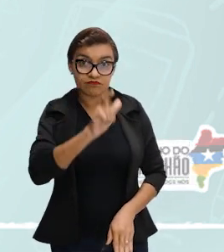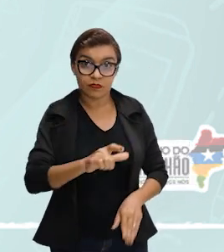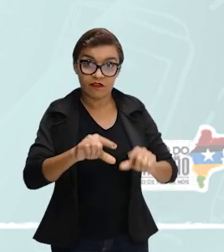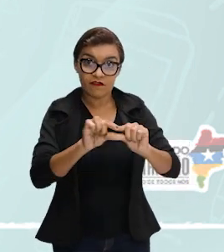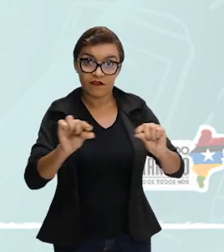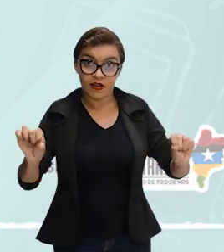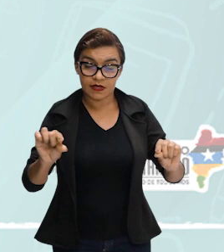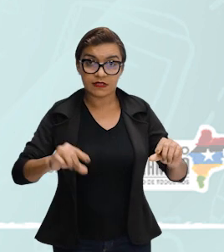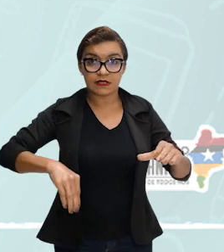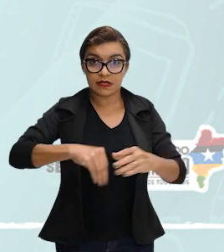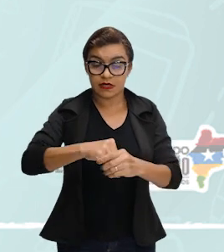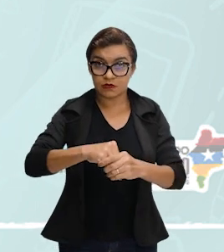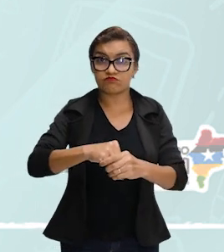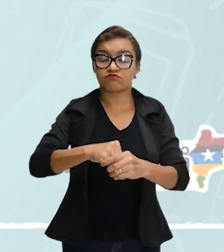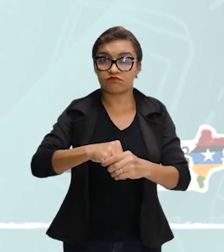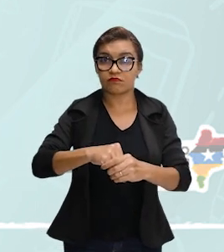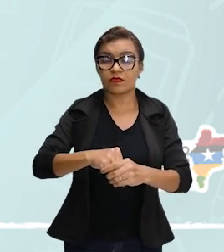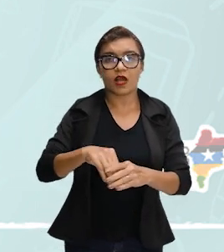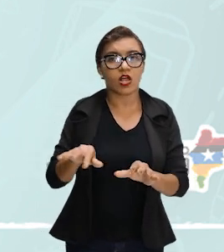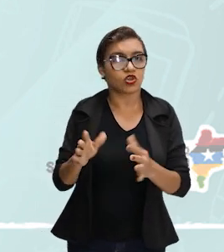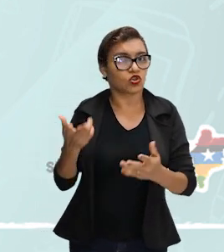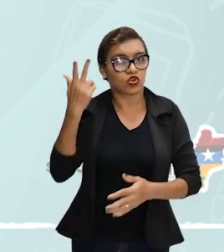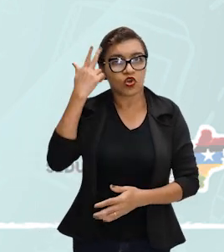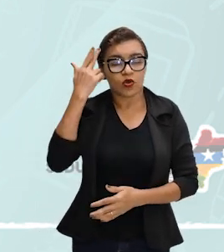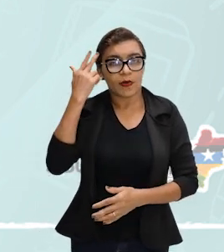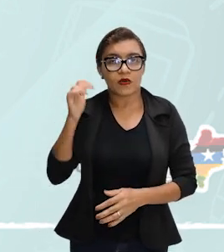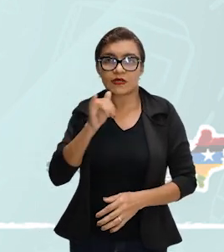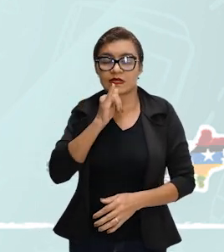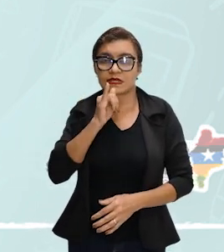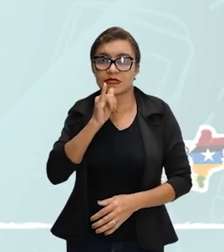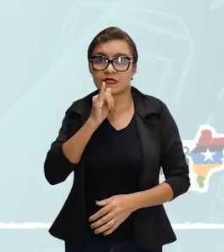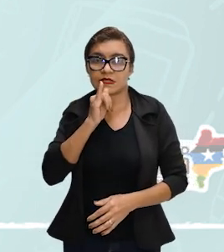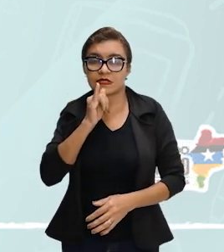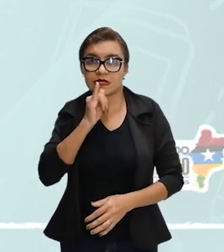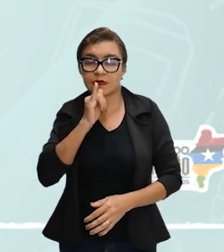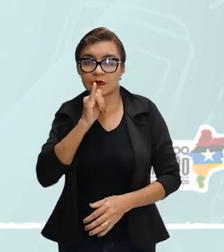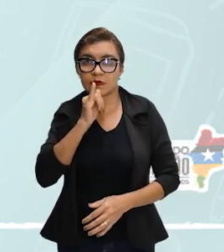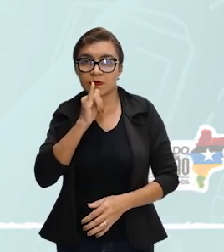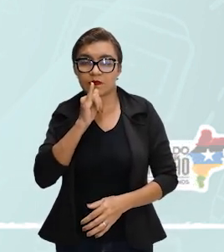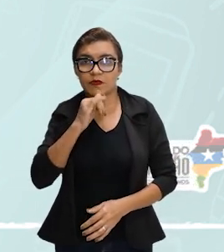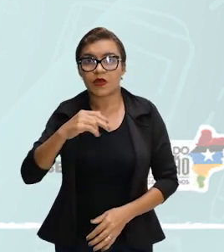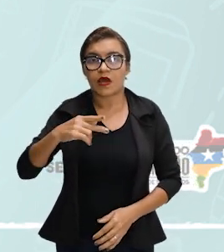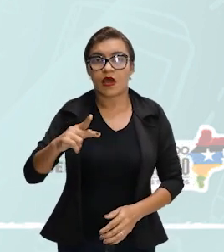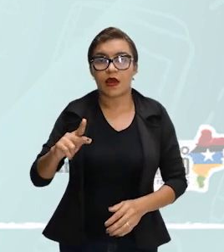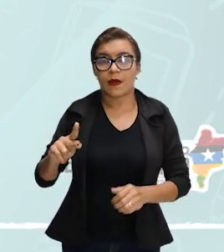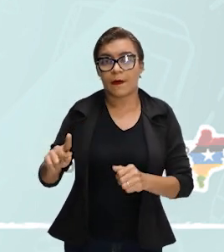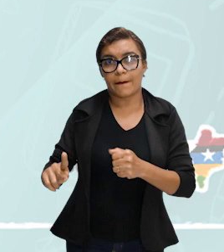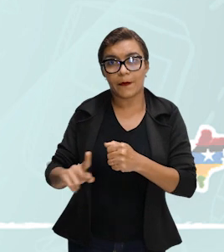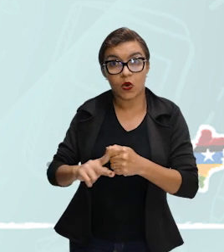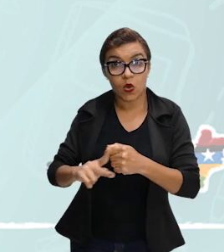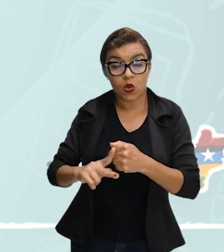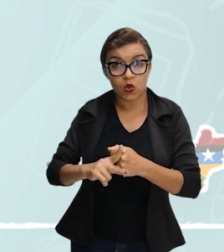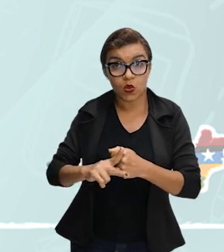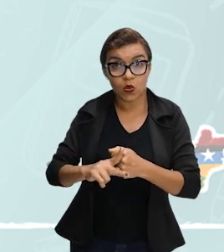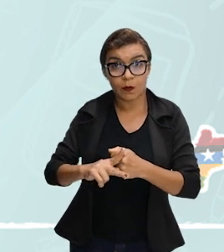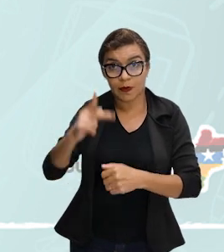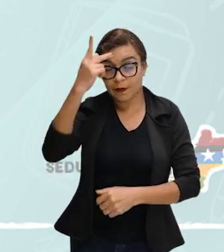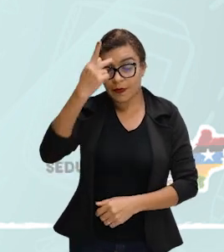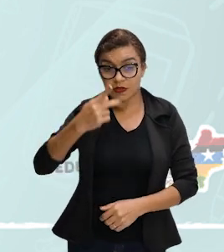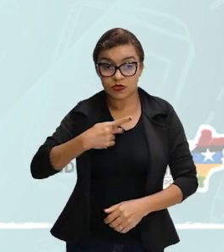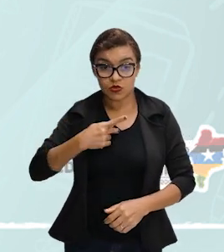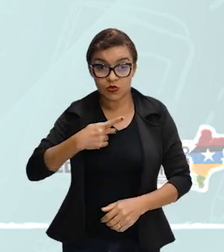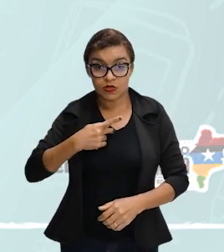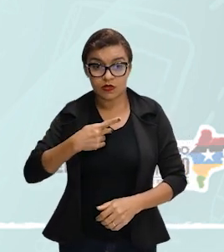Então, razão pela qual é muito comum omitir os pronomes pessoais do sujeito. Então, eu tenho aqui o exemplo. Nosotros